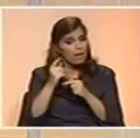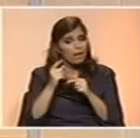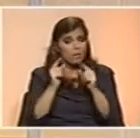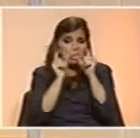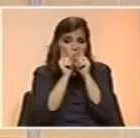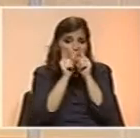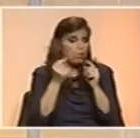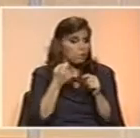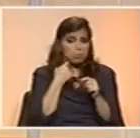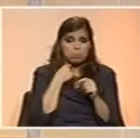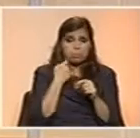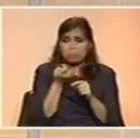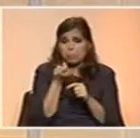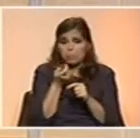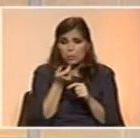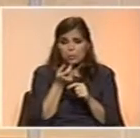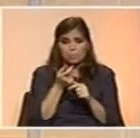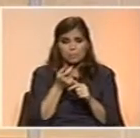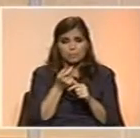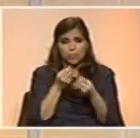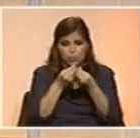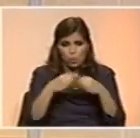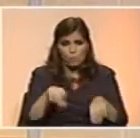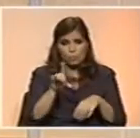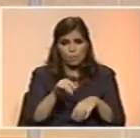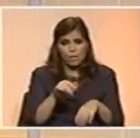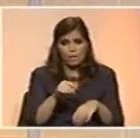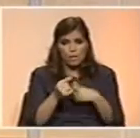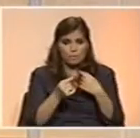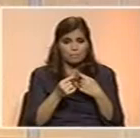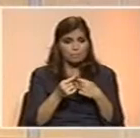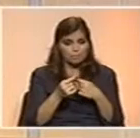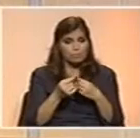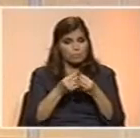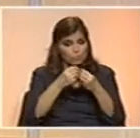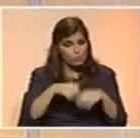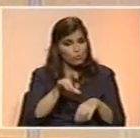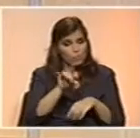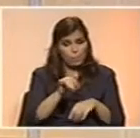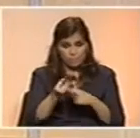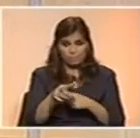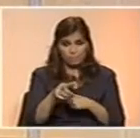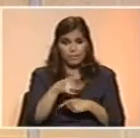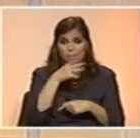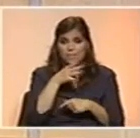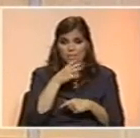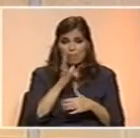parte, que, portanto, não há assim os diferenças também, fundamentais. Não é? Em algumas situações? Sim, ou seja, para dizer